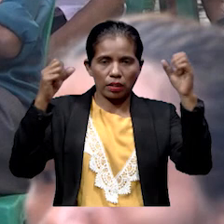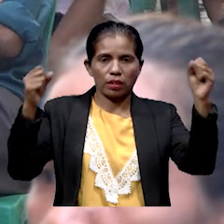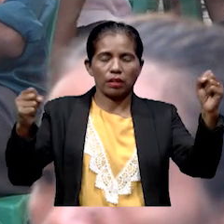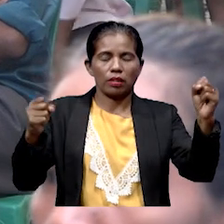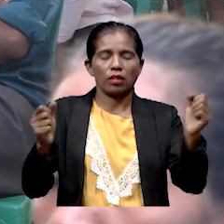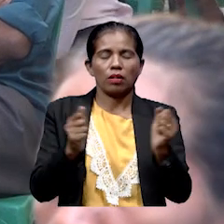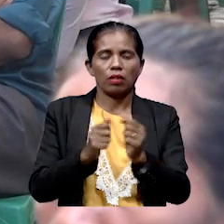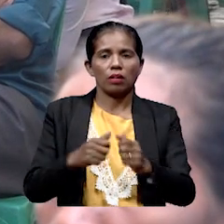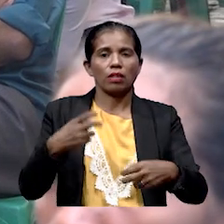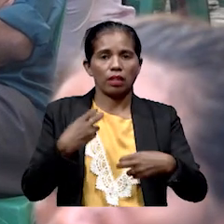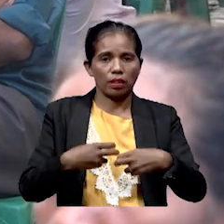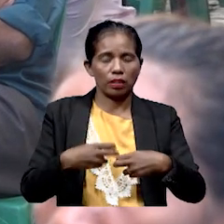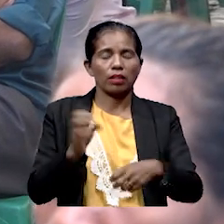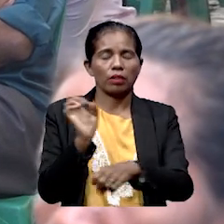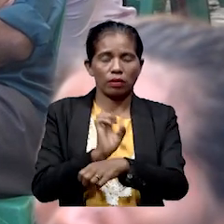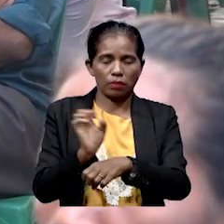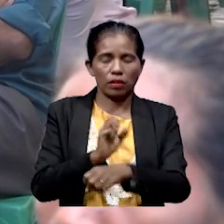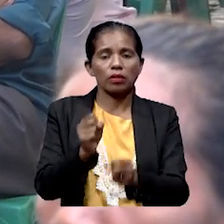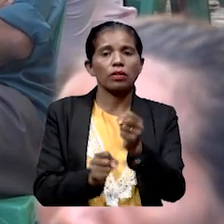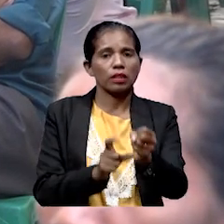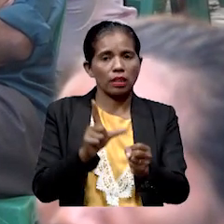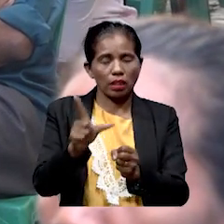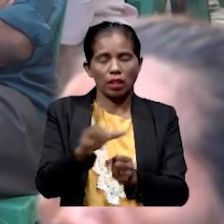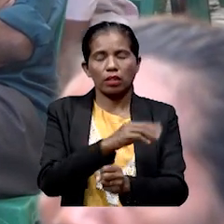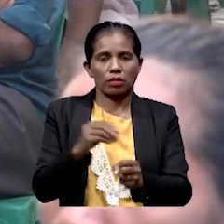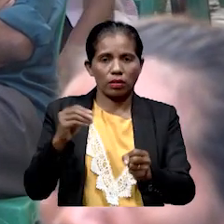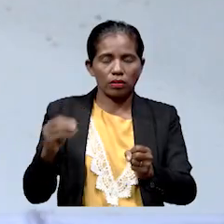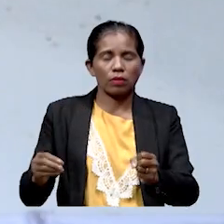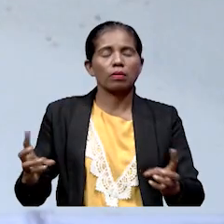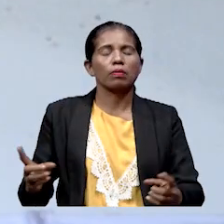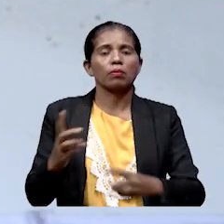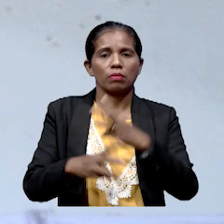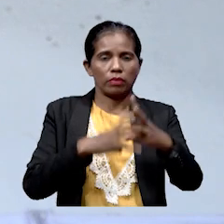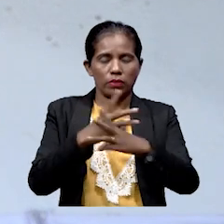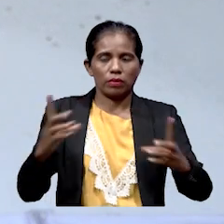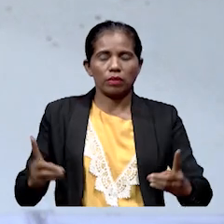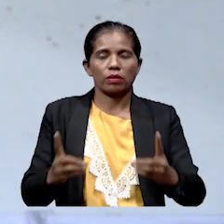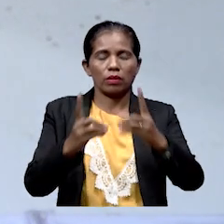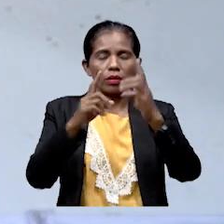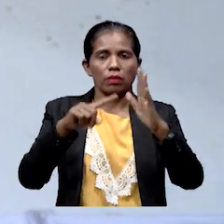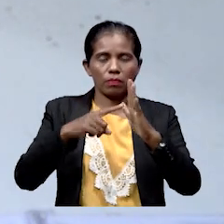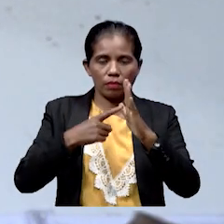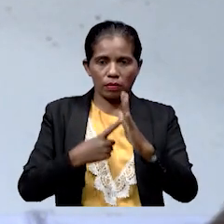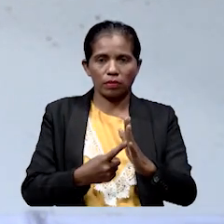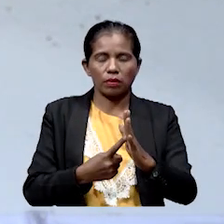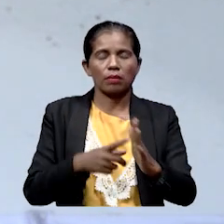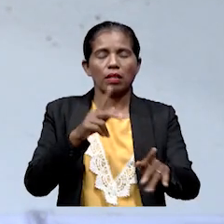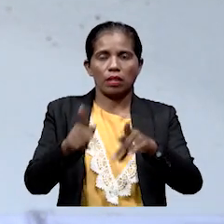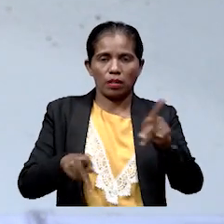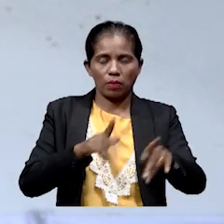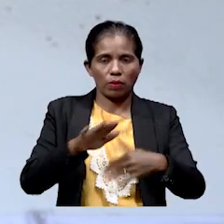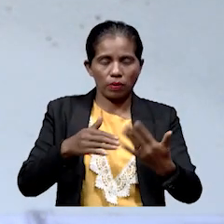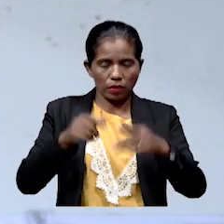ou crise econômica, social no humanitária, nebe mundo a soro redão, no rahu afeta ba povo